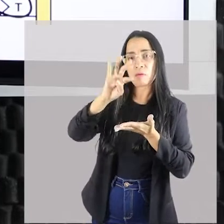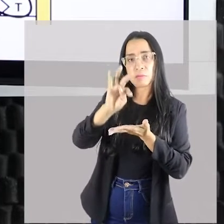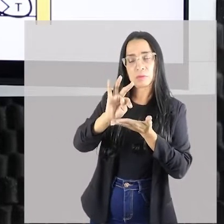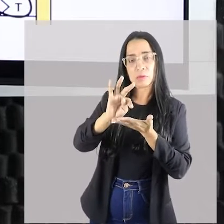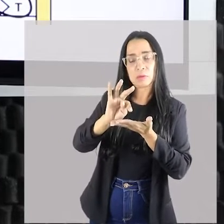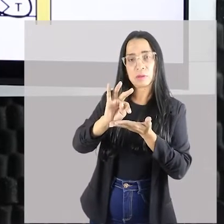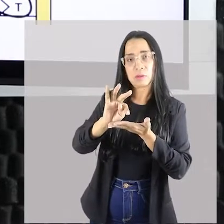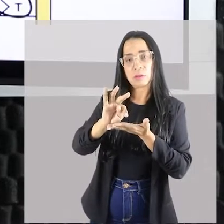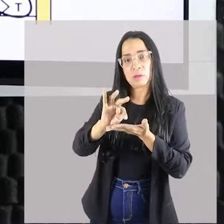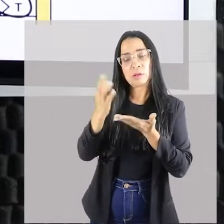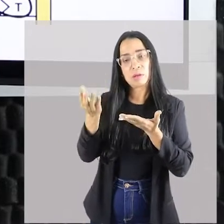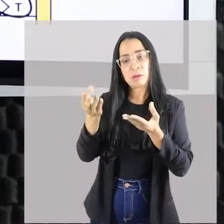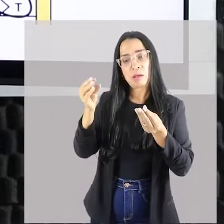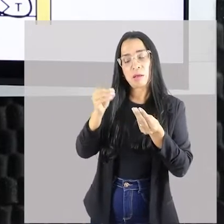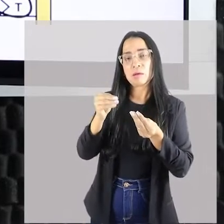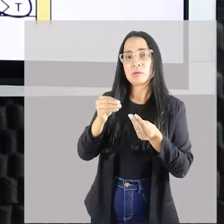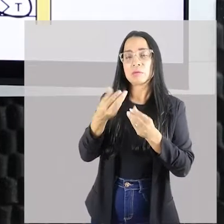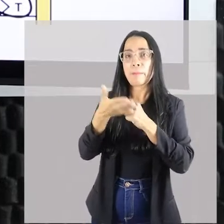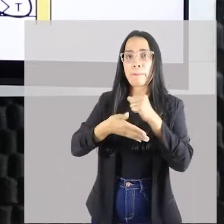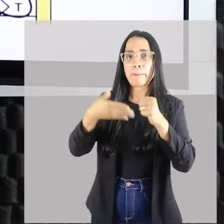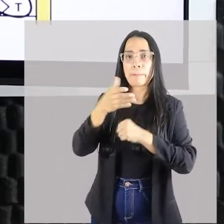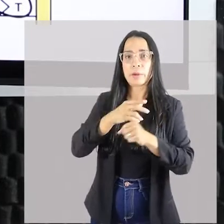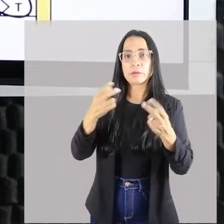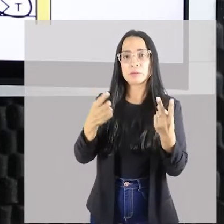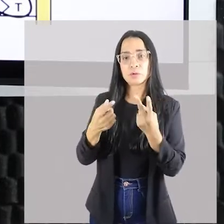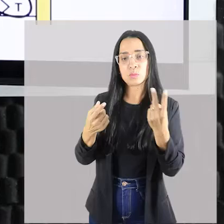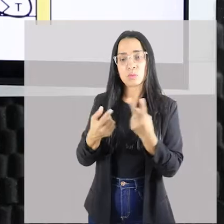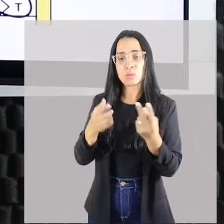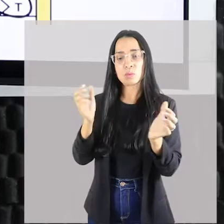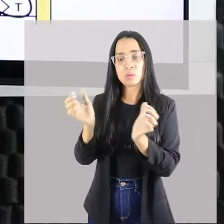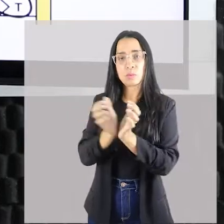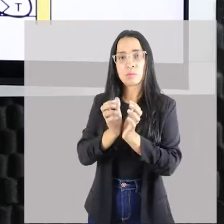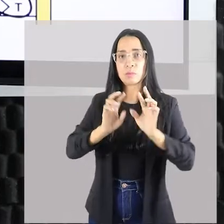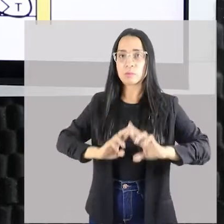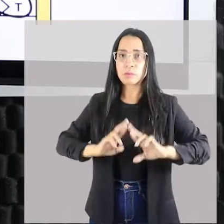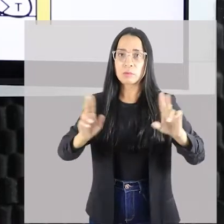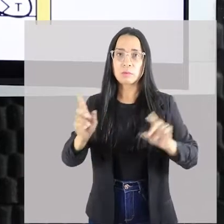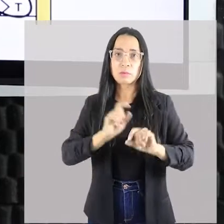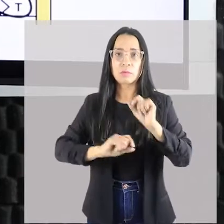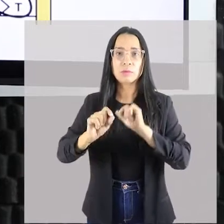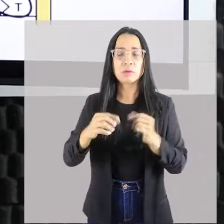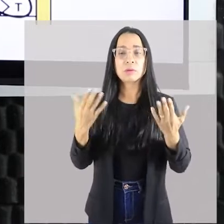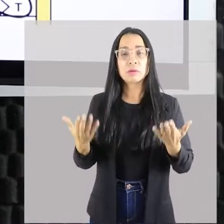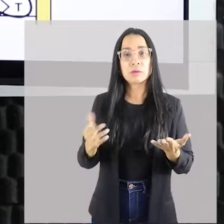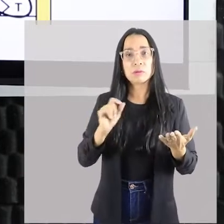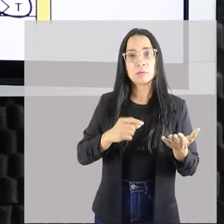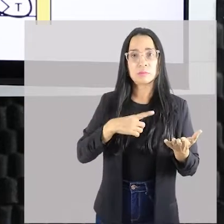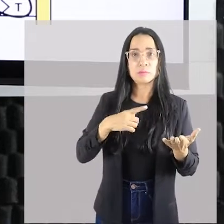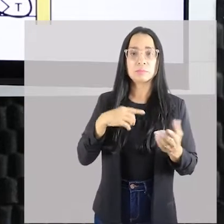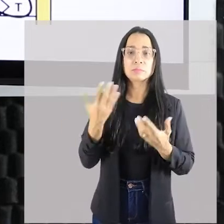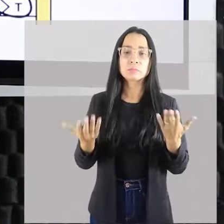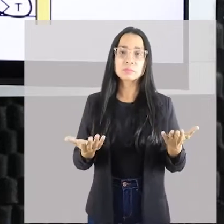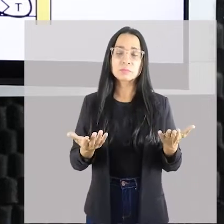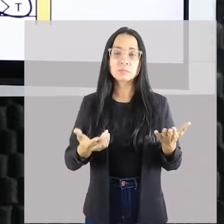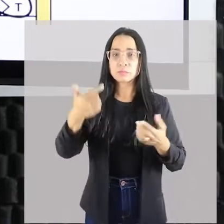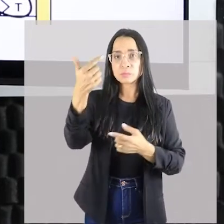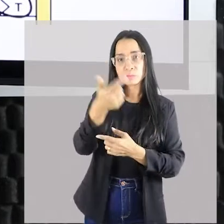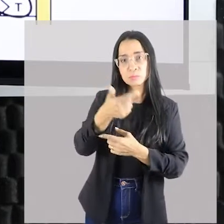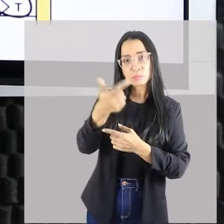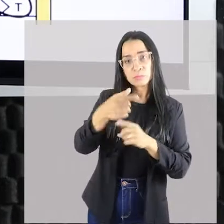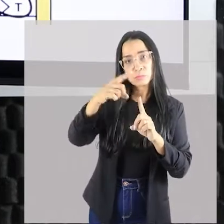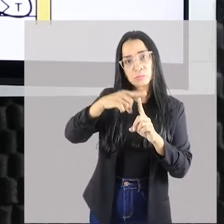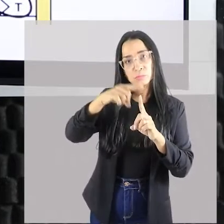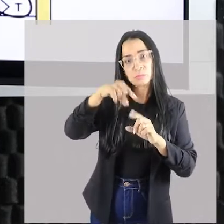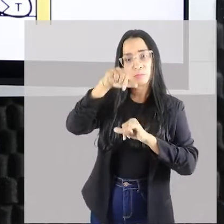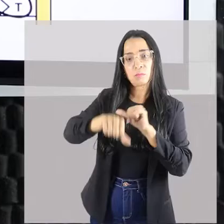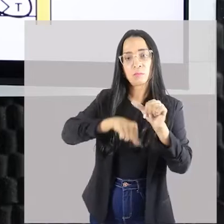certo? A gente está colocando bases que são de 2 grupos diferentes. Nesse caso, a gente vai ter, então, esse segundo tipo